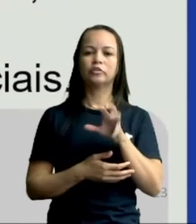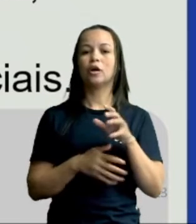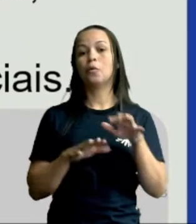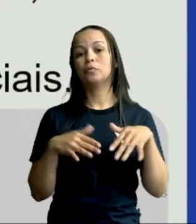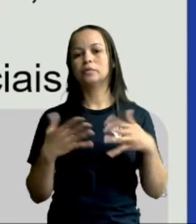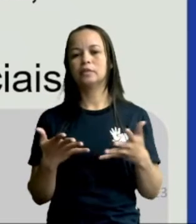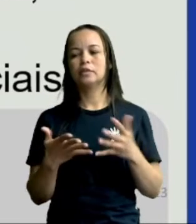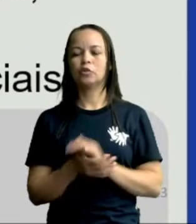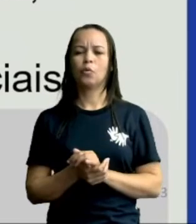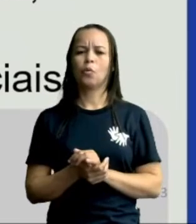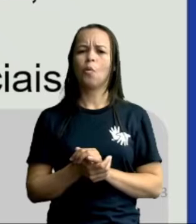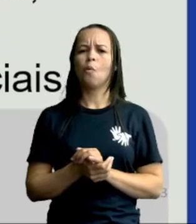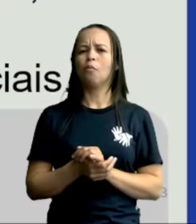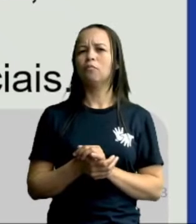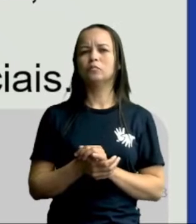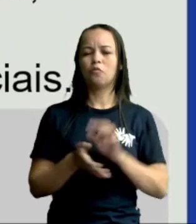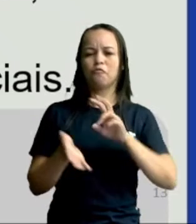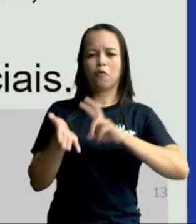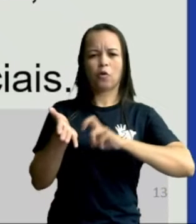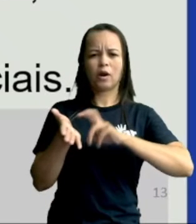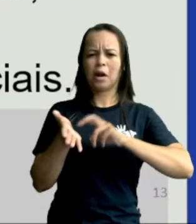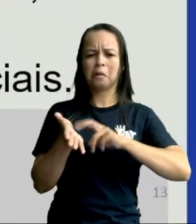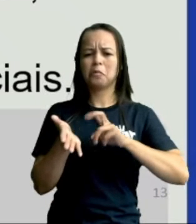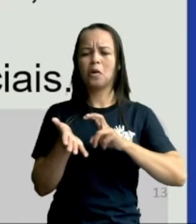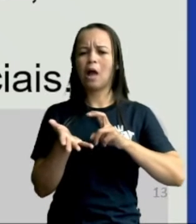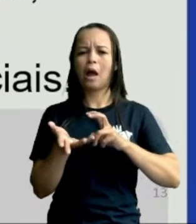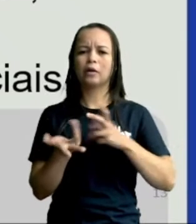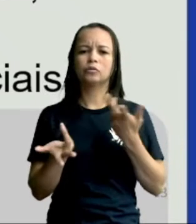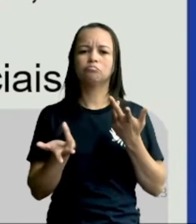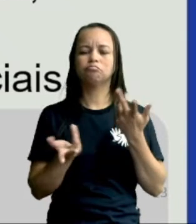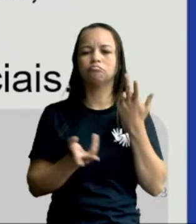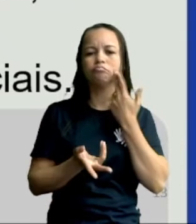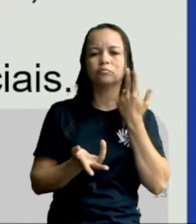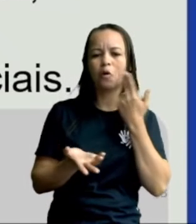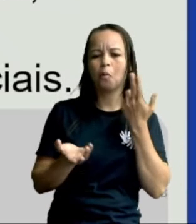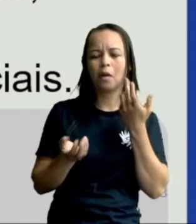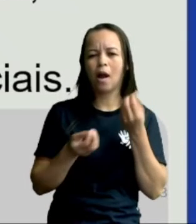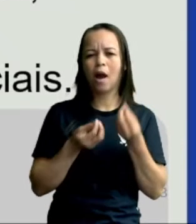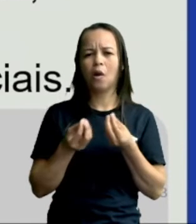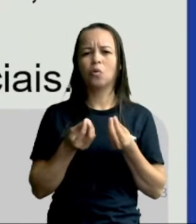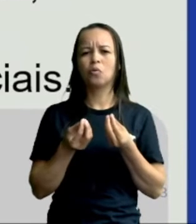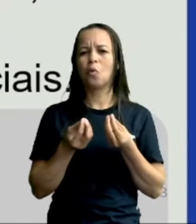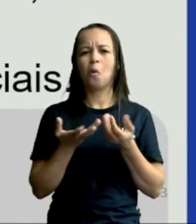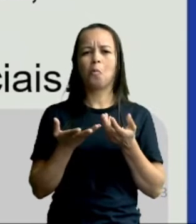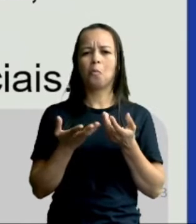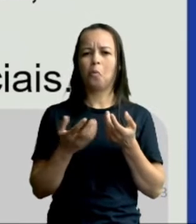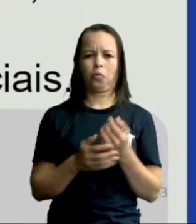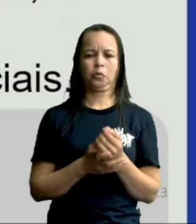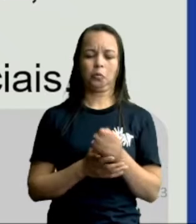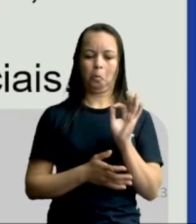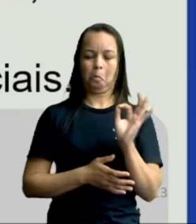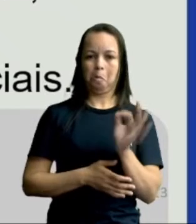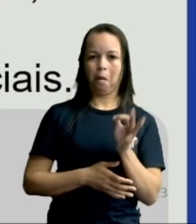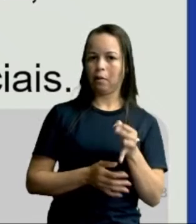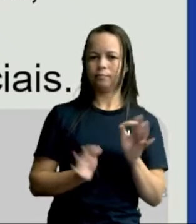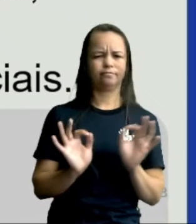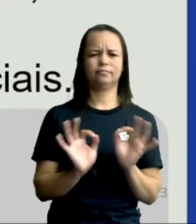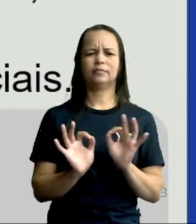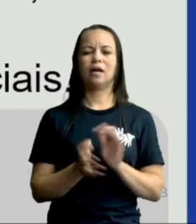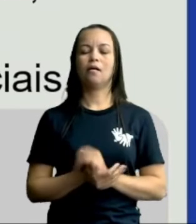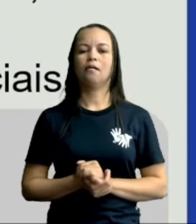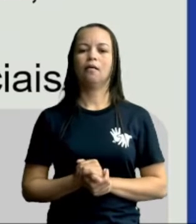vocabulário sem muito, né? Sem muita, como posso falar, complexidade.